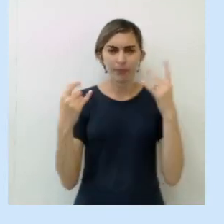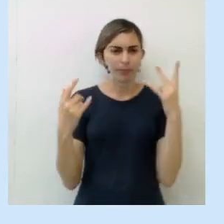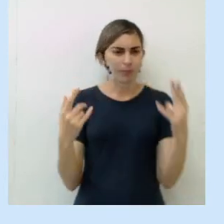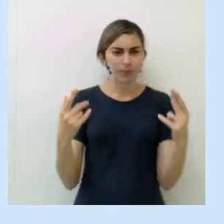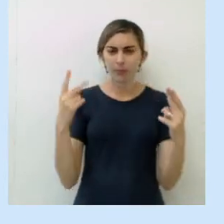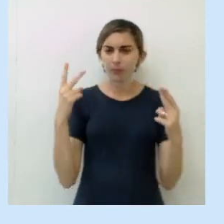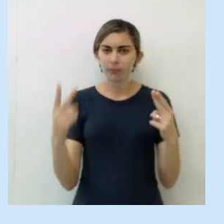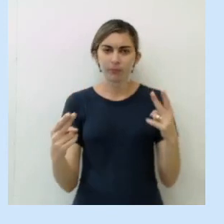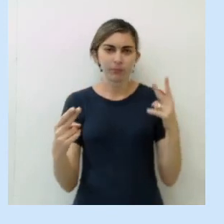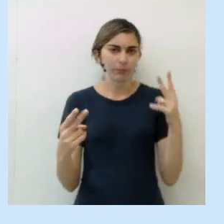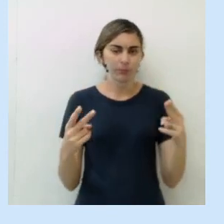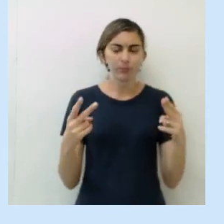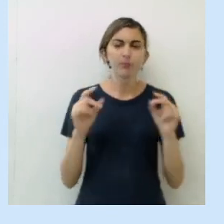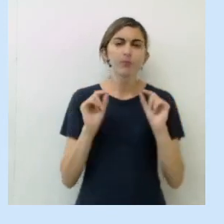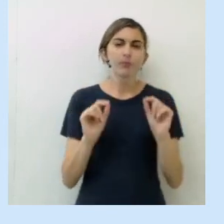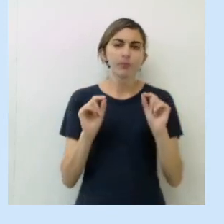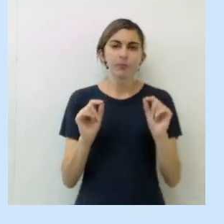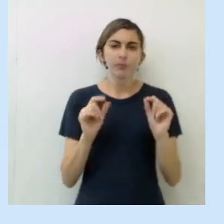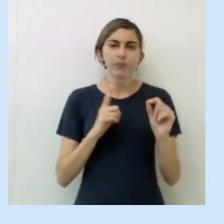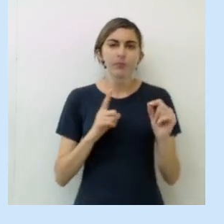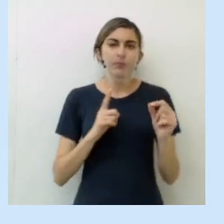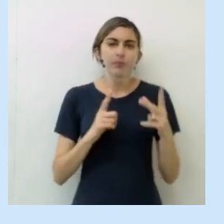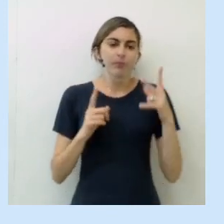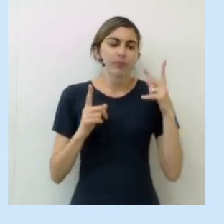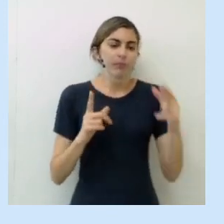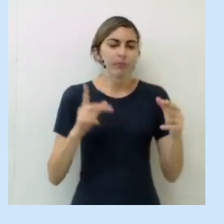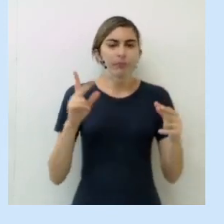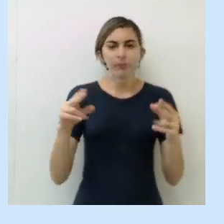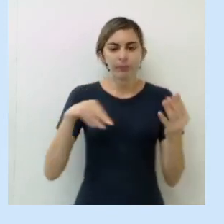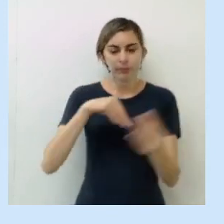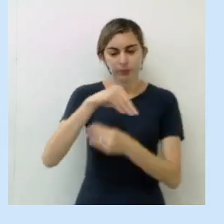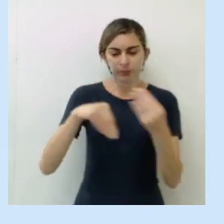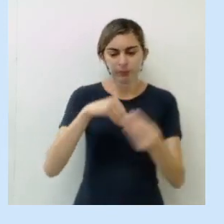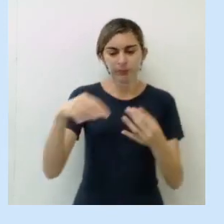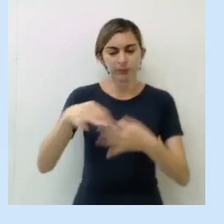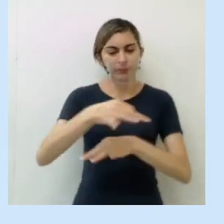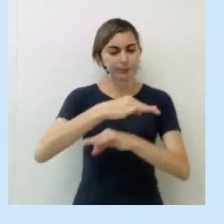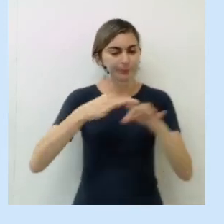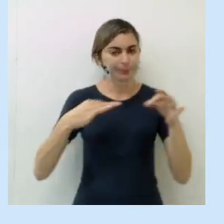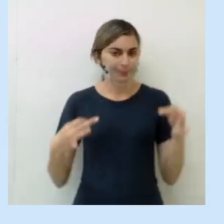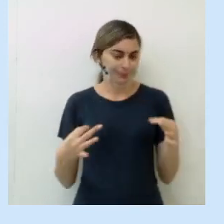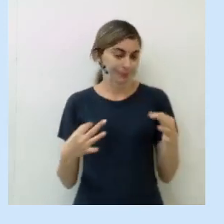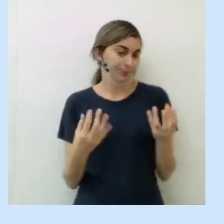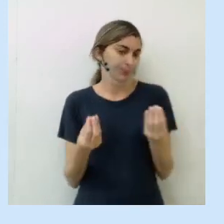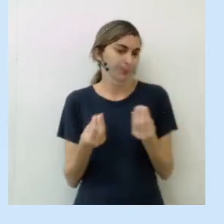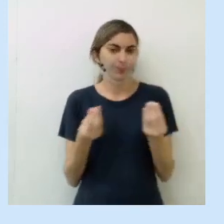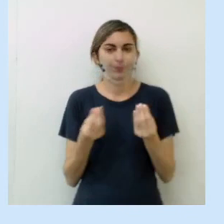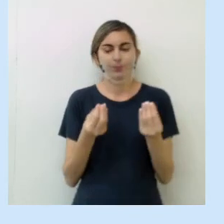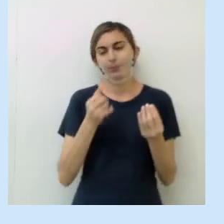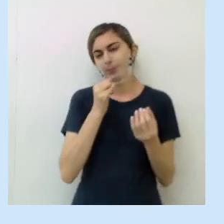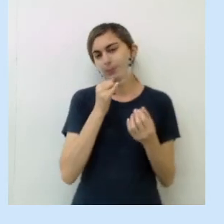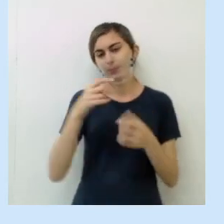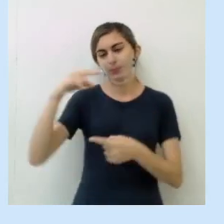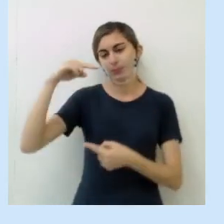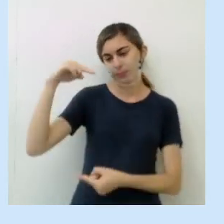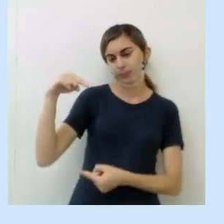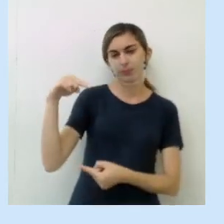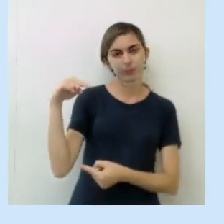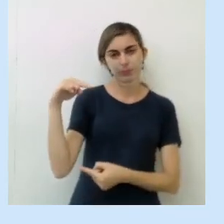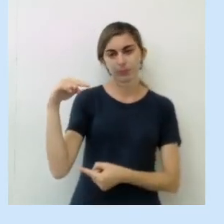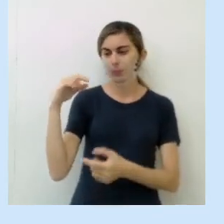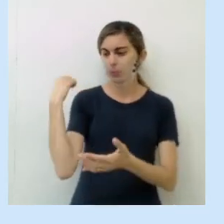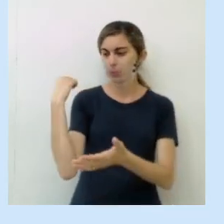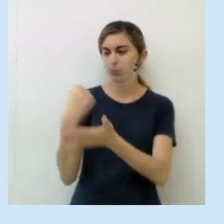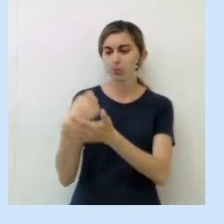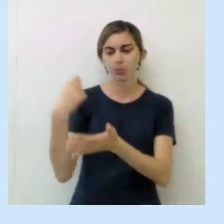E o que é essa alguma coisa? Essa alguma coisa é a fórmula molecular. É como você pegar uma garrafa e está lá